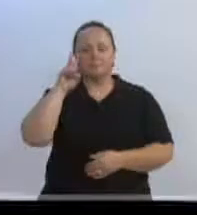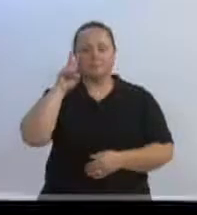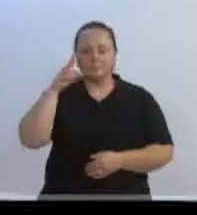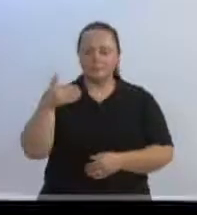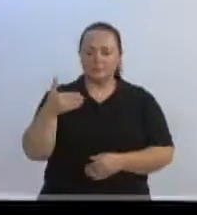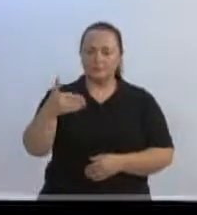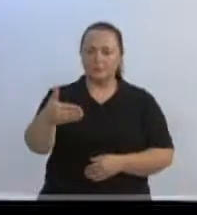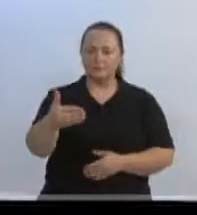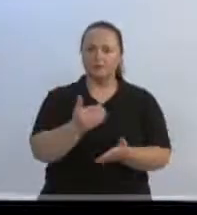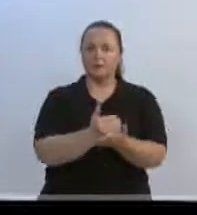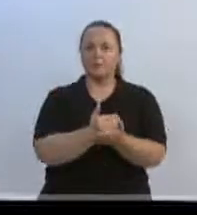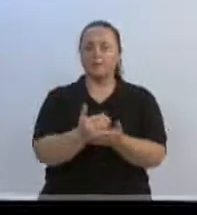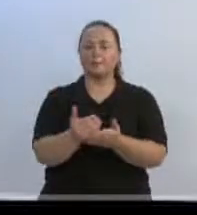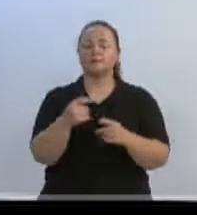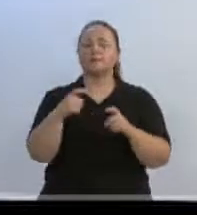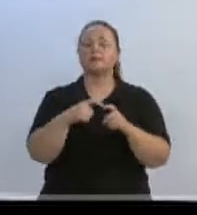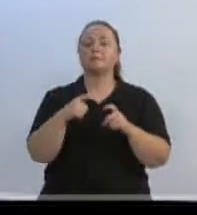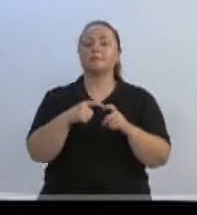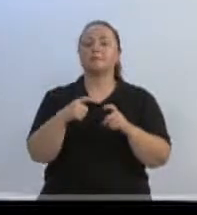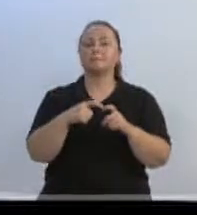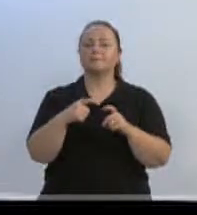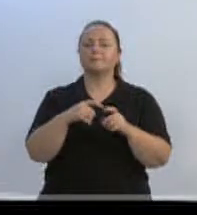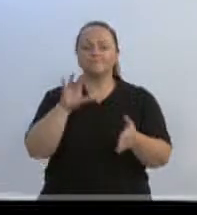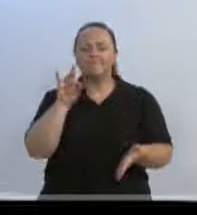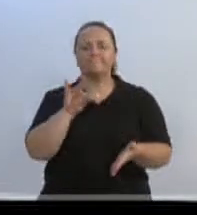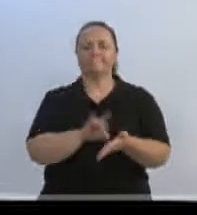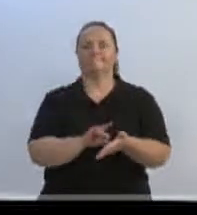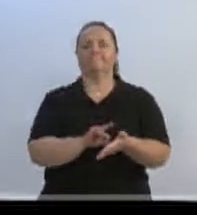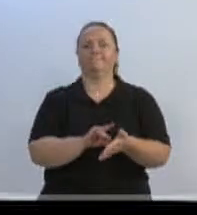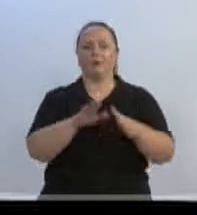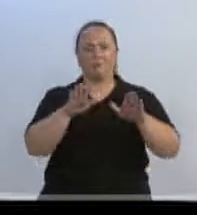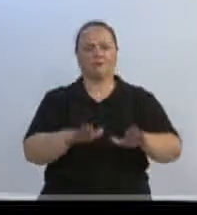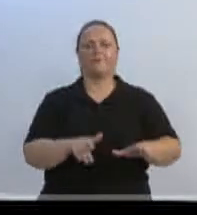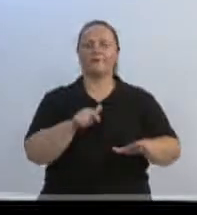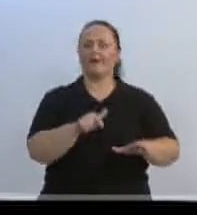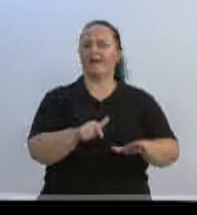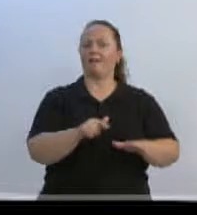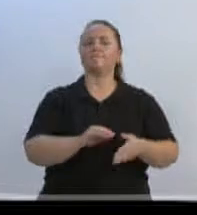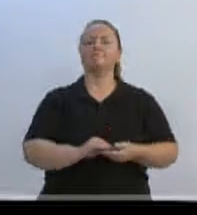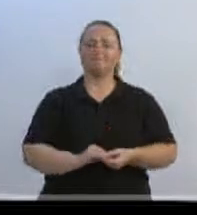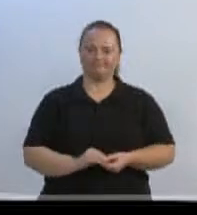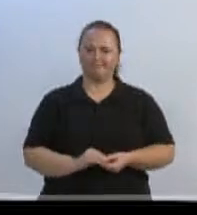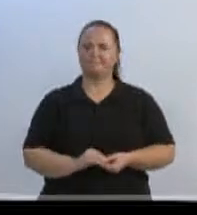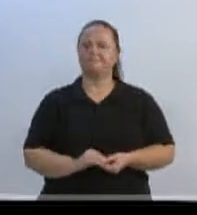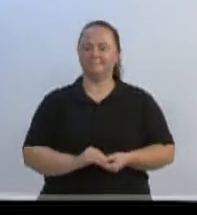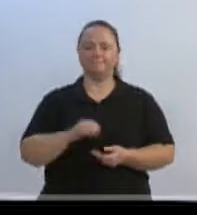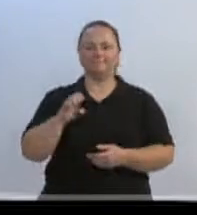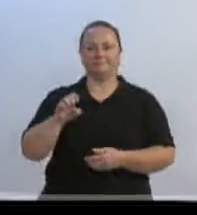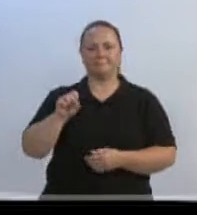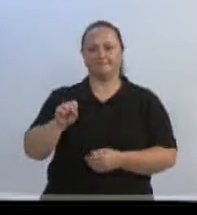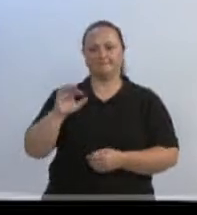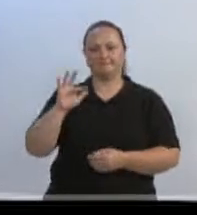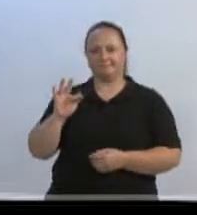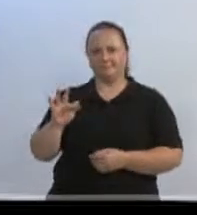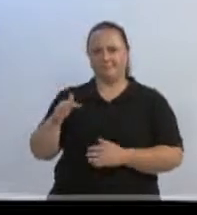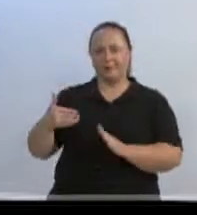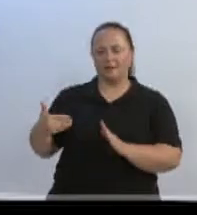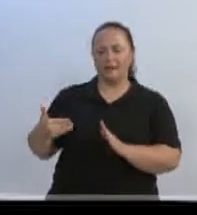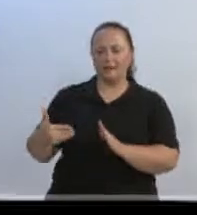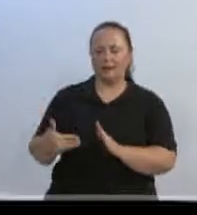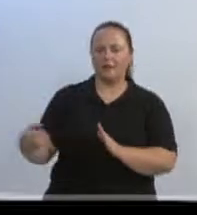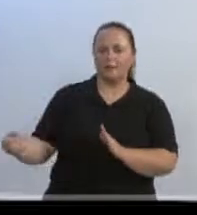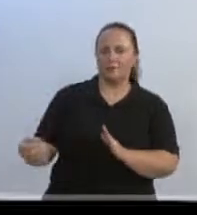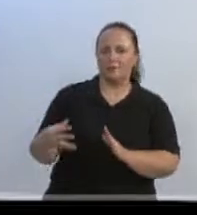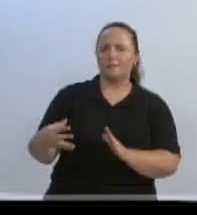vai começar uma médica em definitivo em definitivo ali csf boas notícias ainda virão fazer